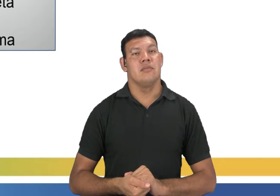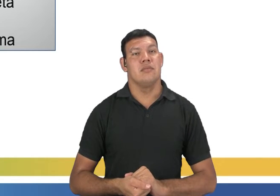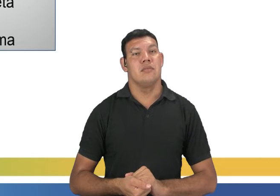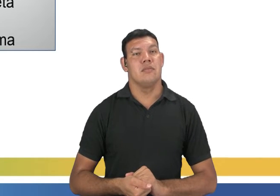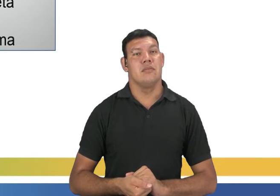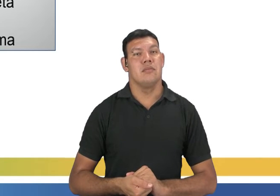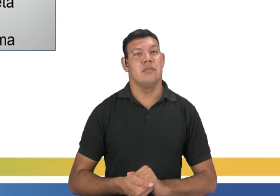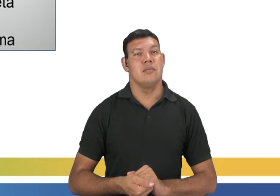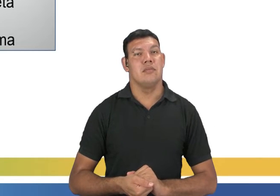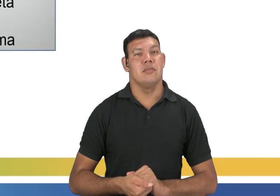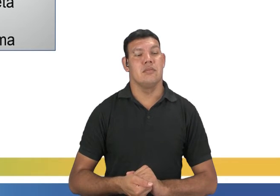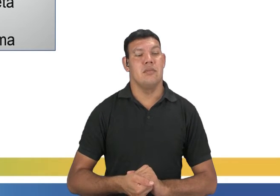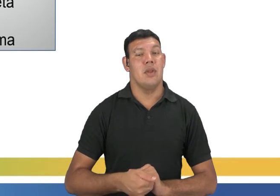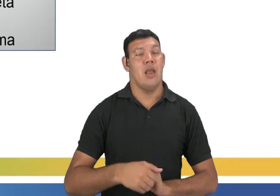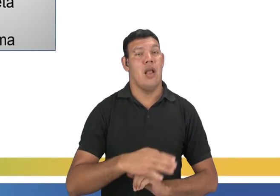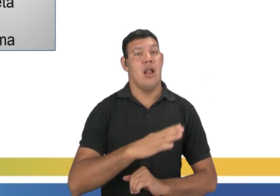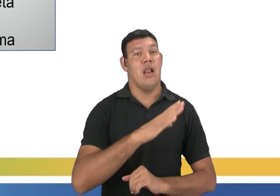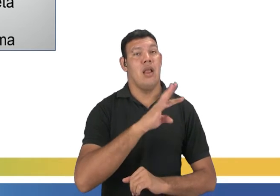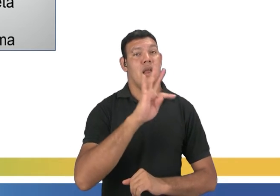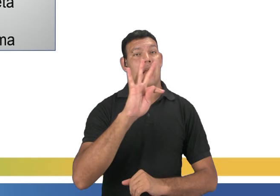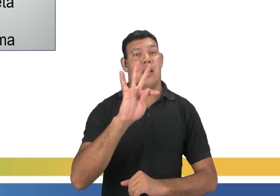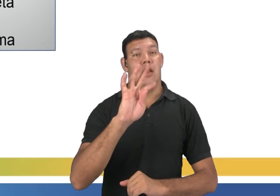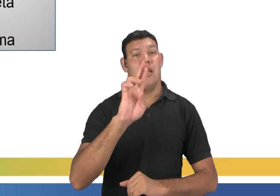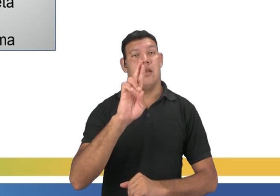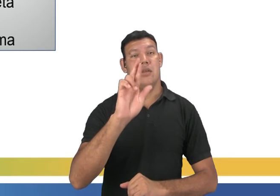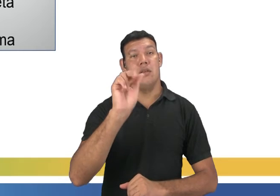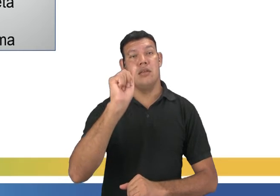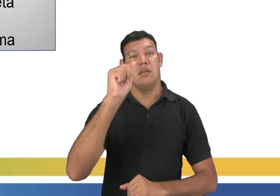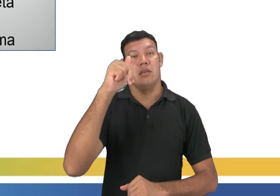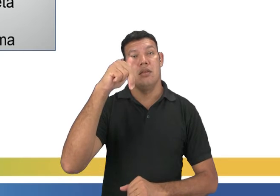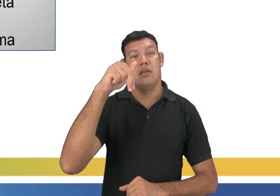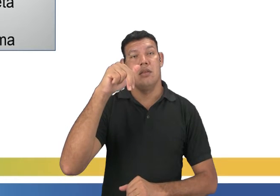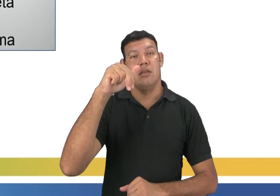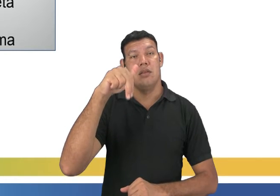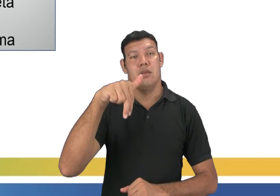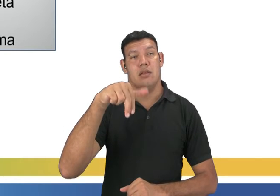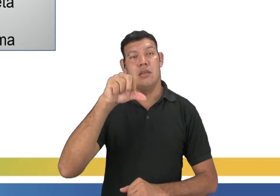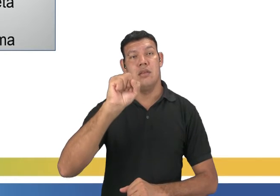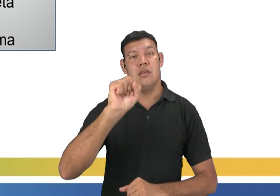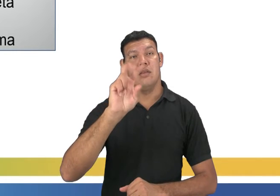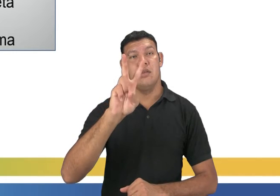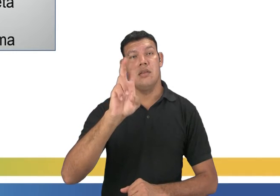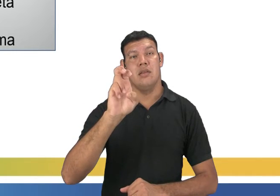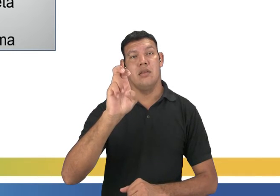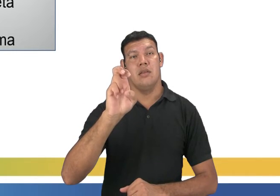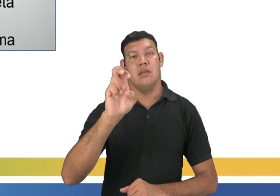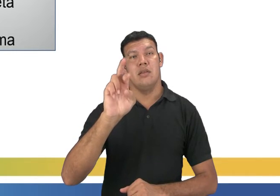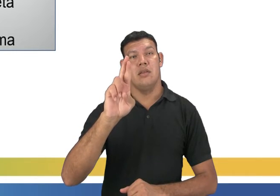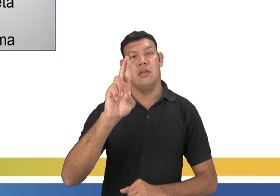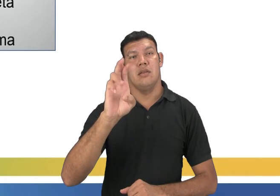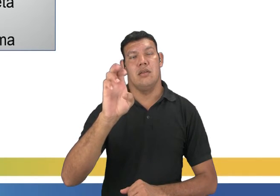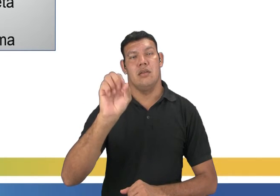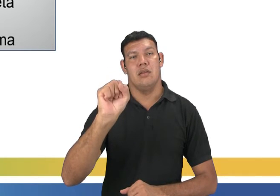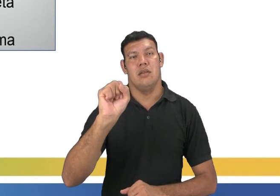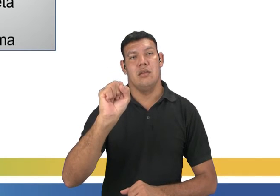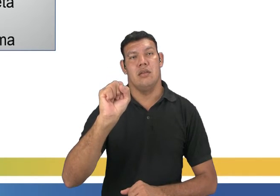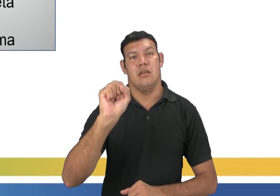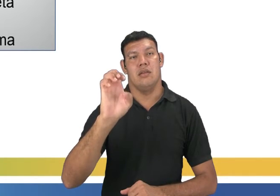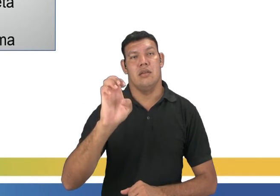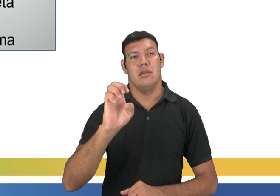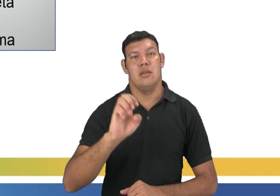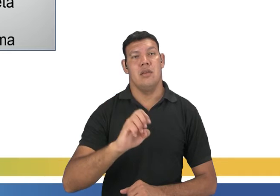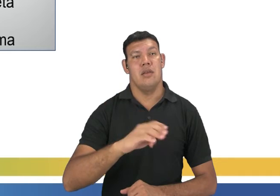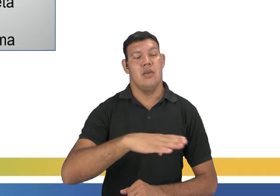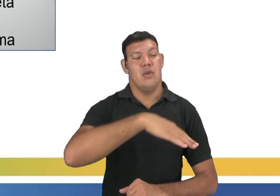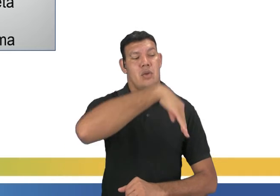ela oscila em forma de linha. E a onda transversal, ela oscila para cima e para